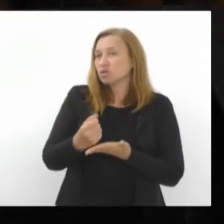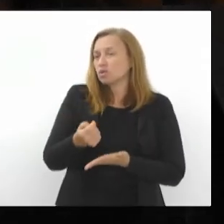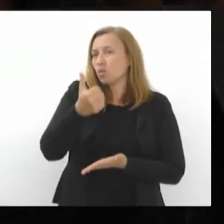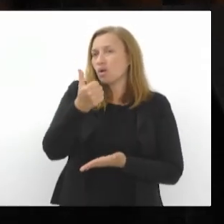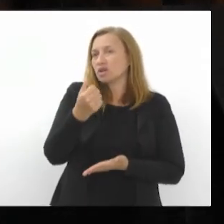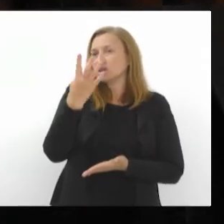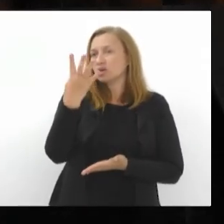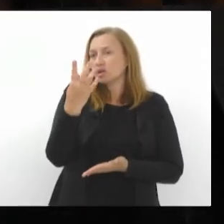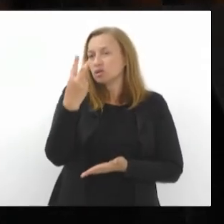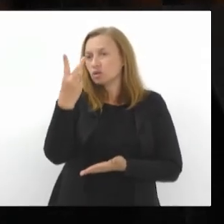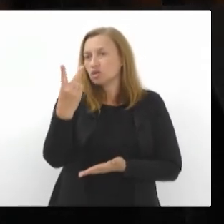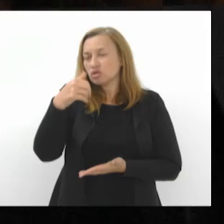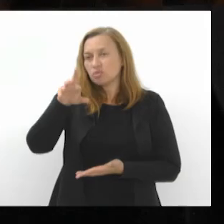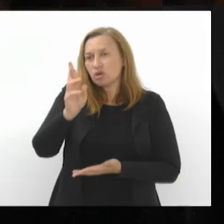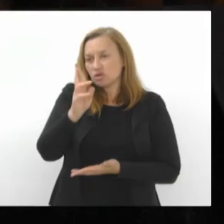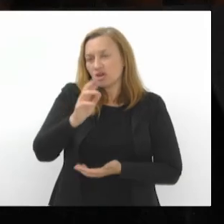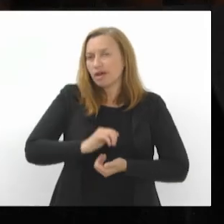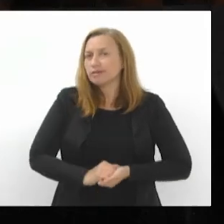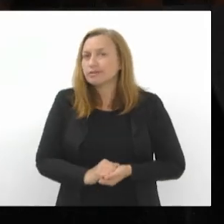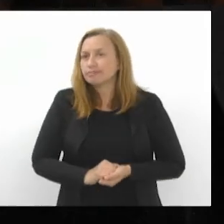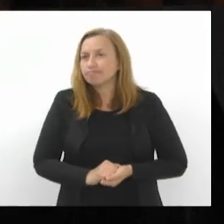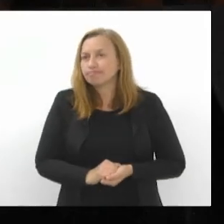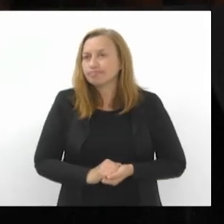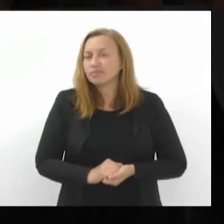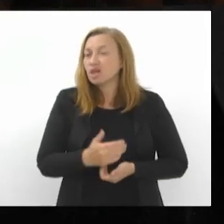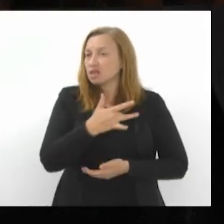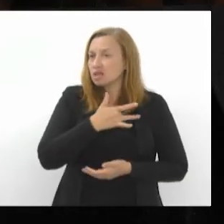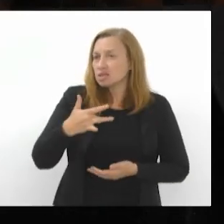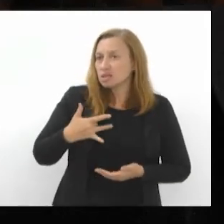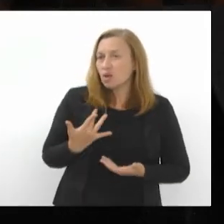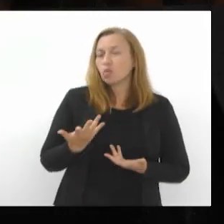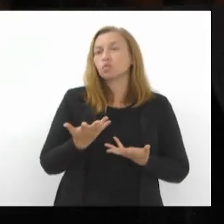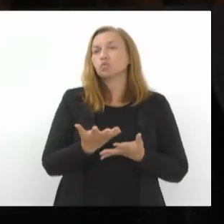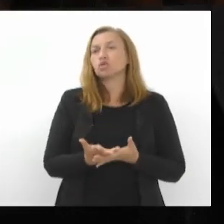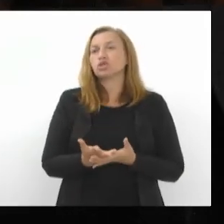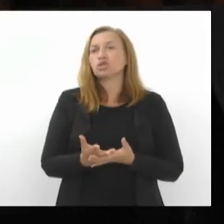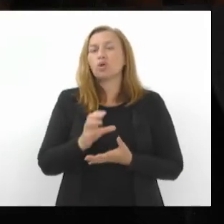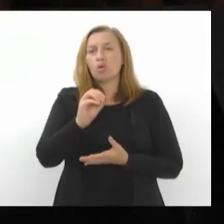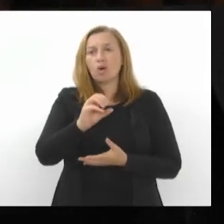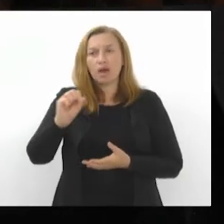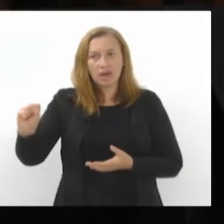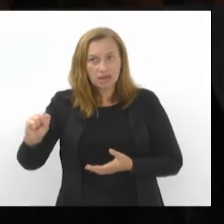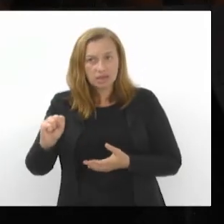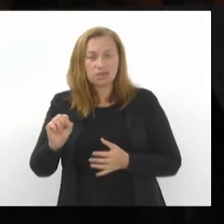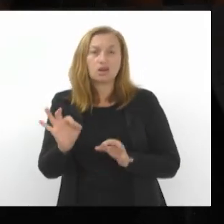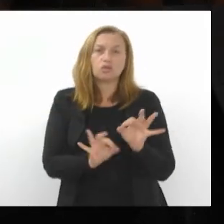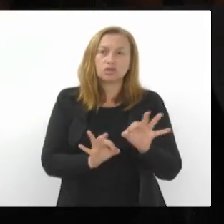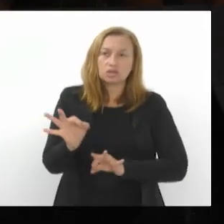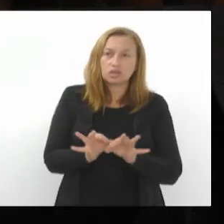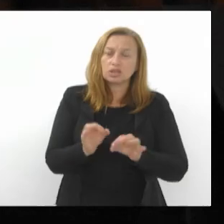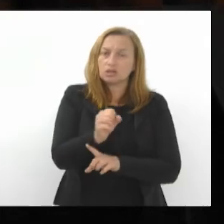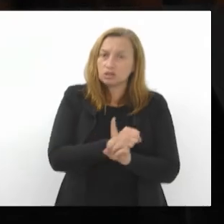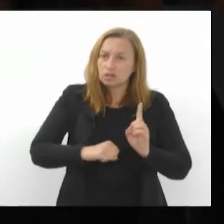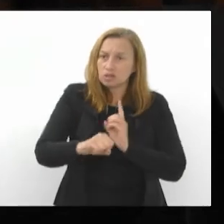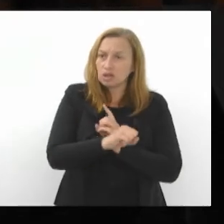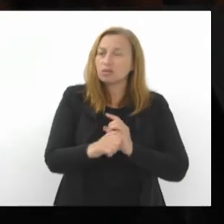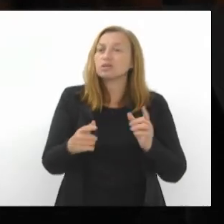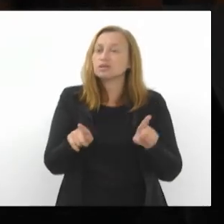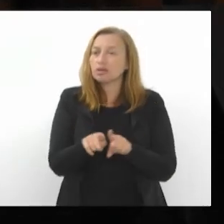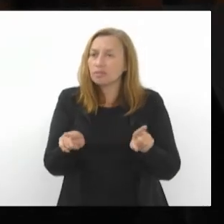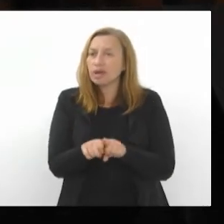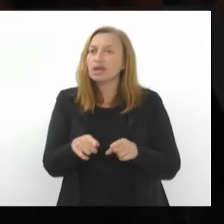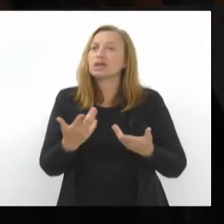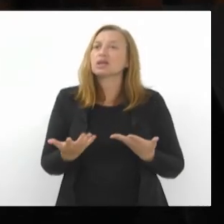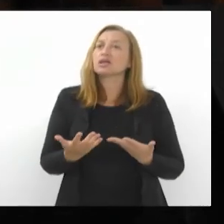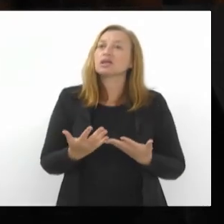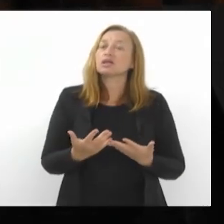R$2 bilhões. Na saúde, com a intensificação das OS, as organizações sociais, presenciamos